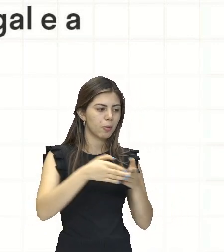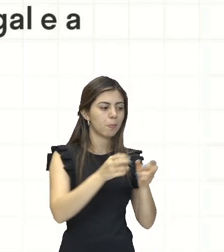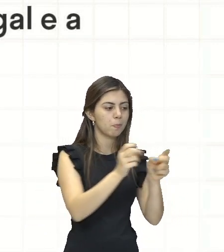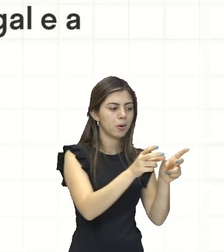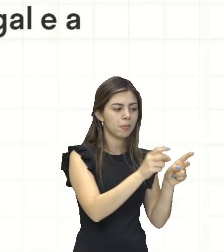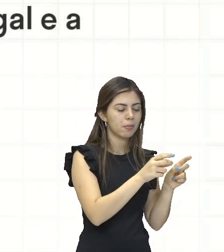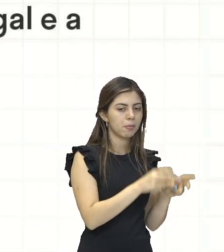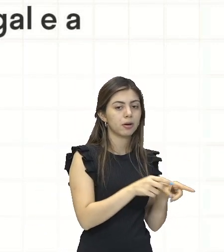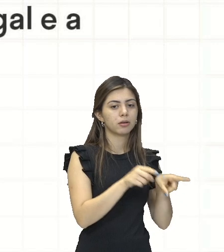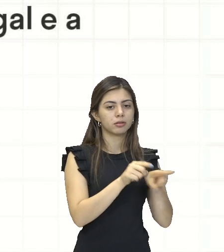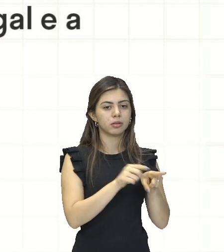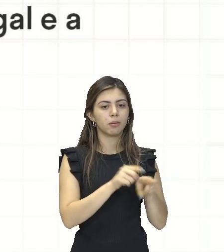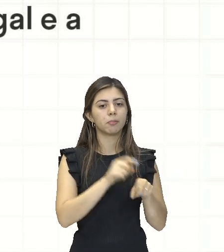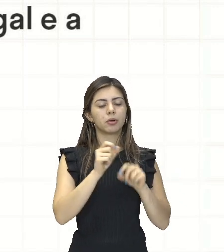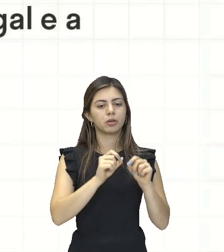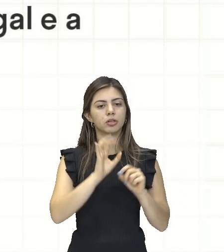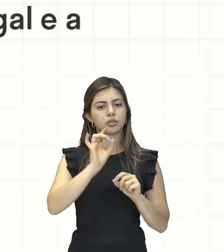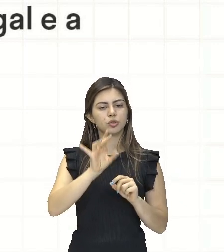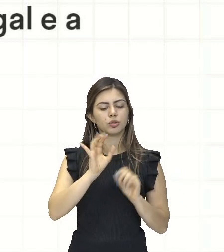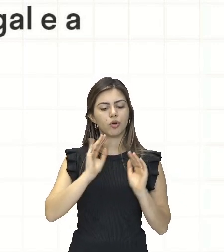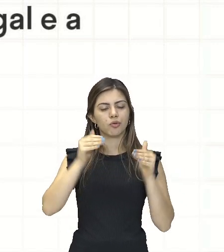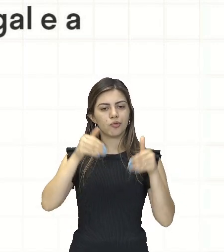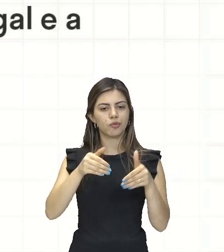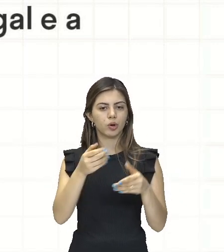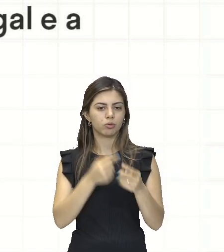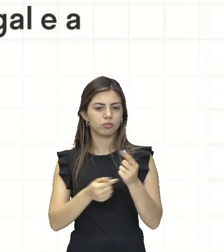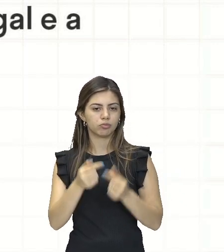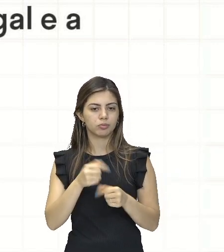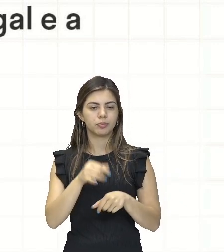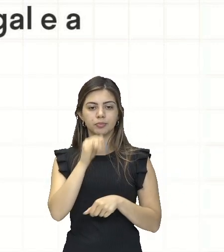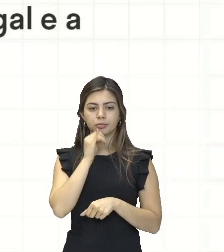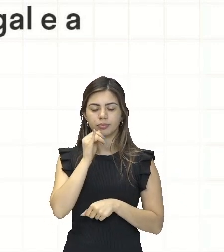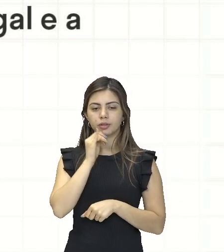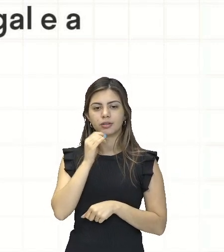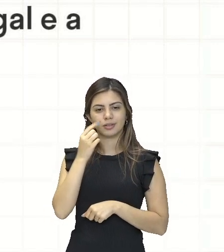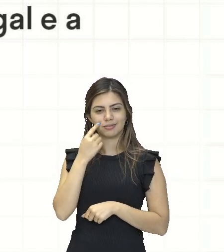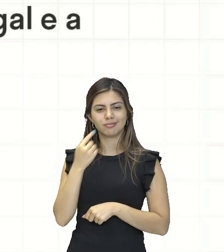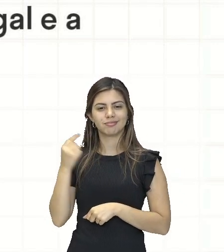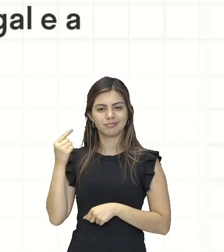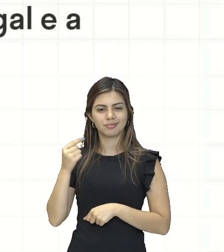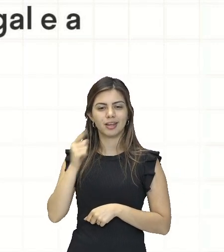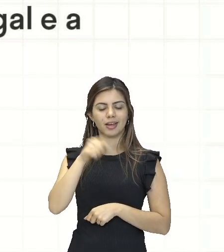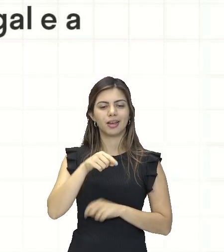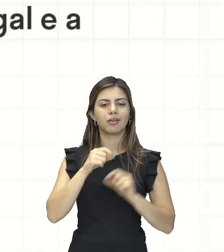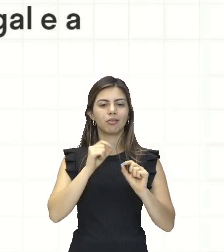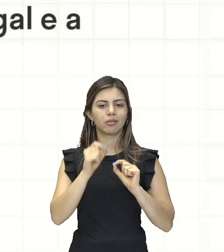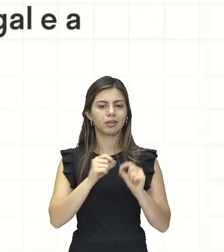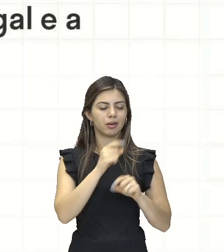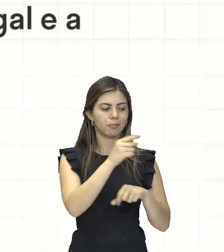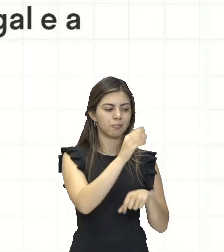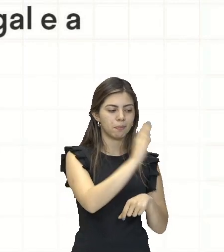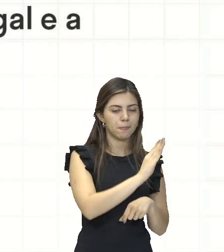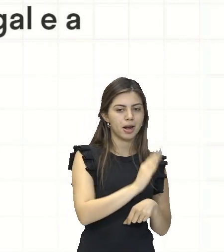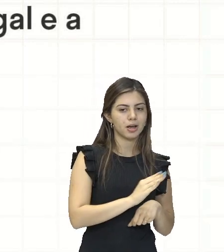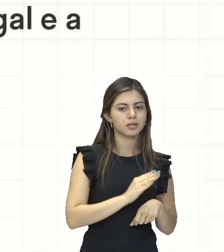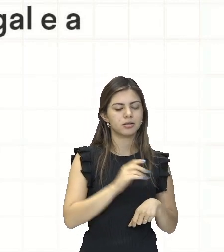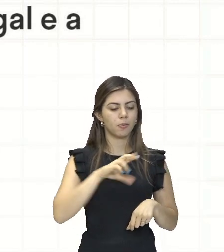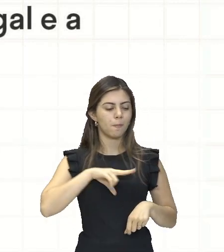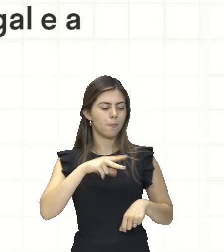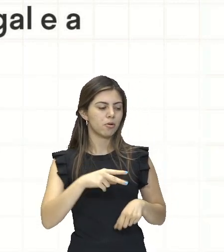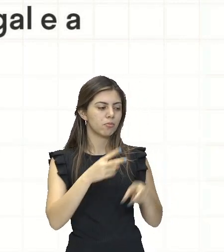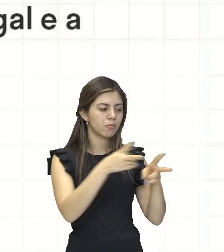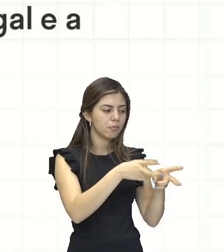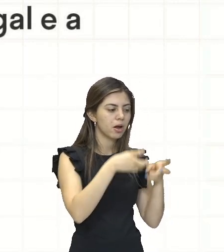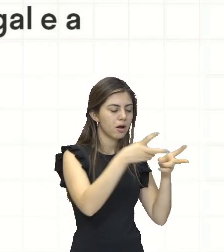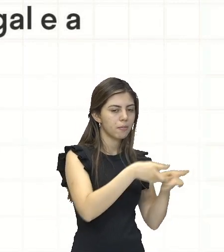o exclusivismo comercial. E exemplos nós colocamos aí a exploração do Brasil por Portugal e